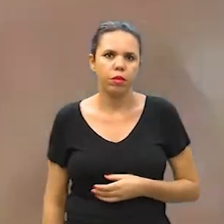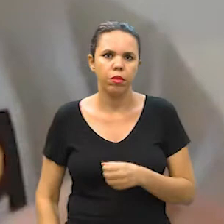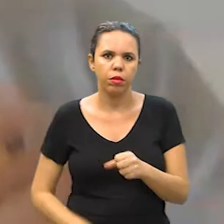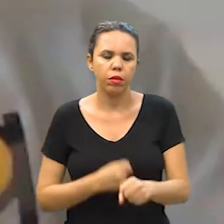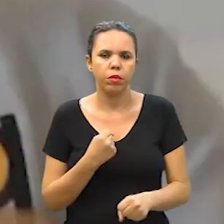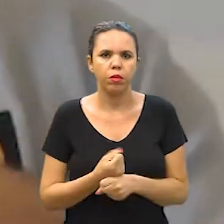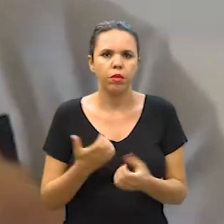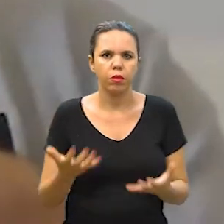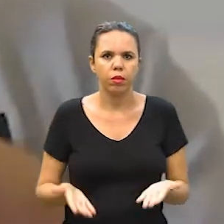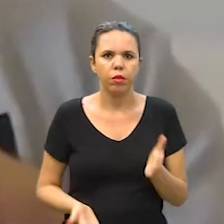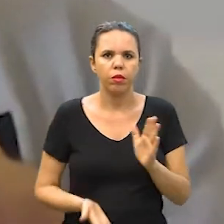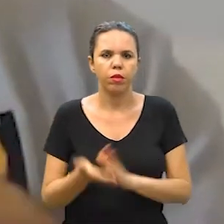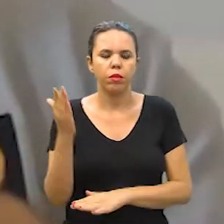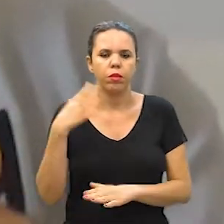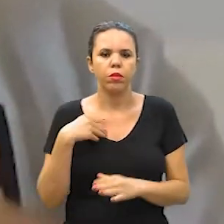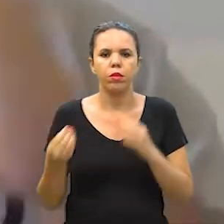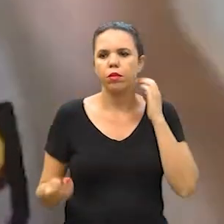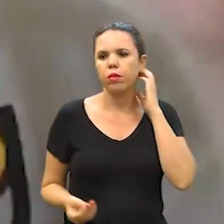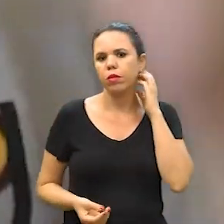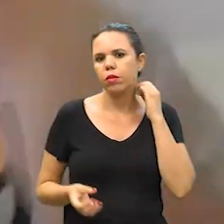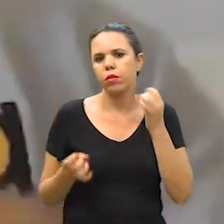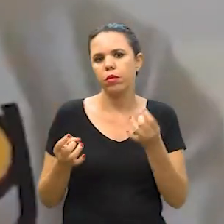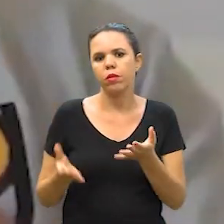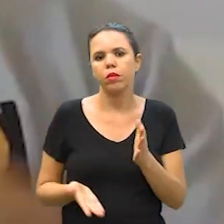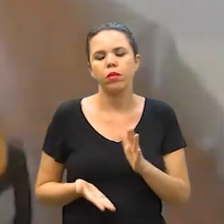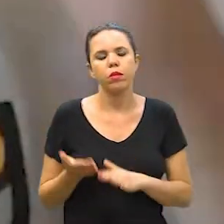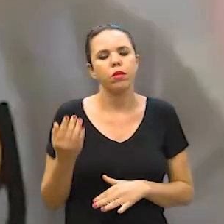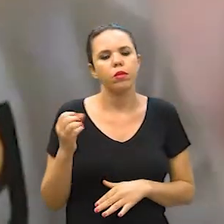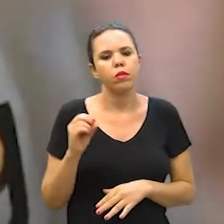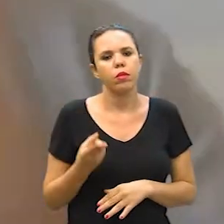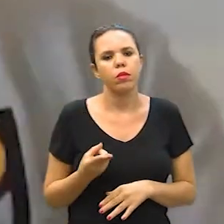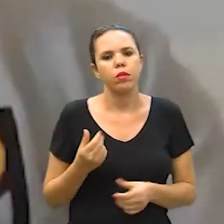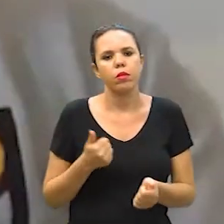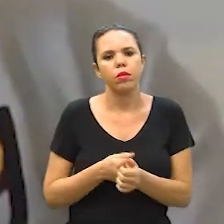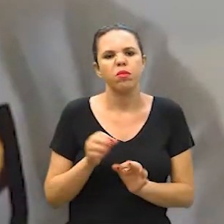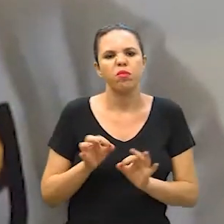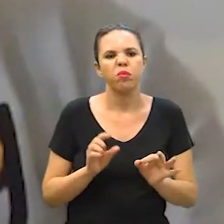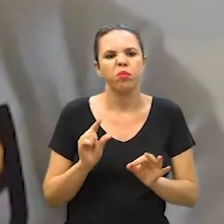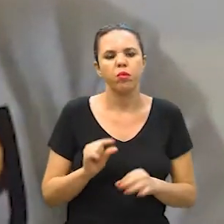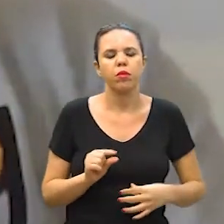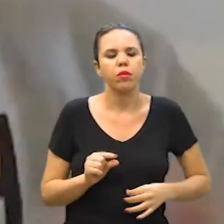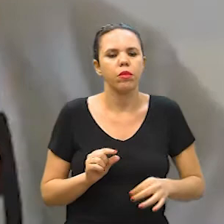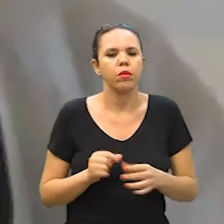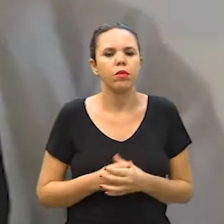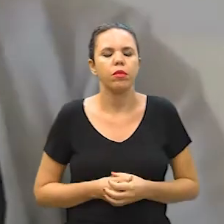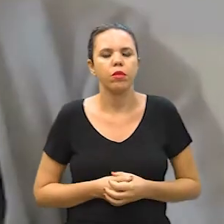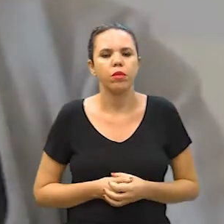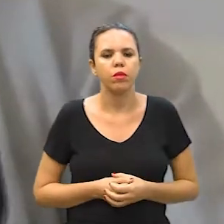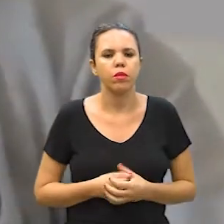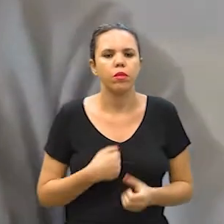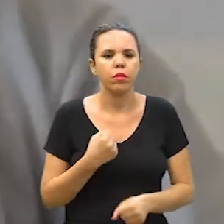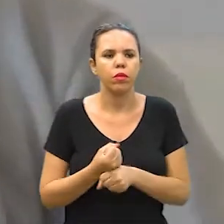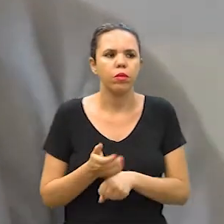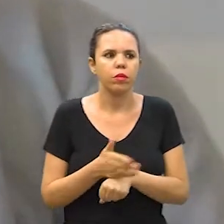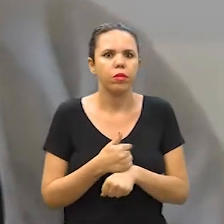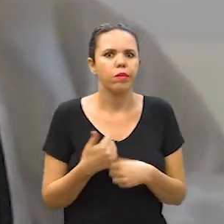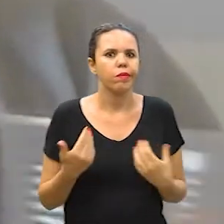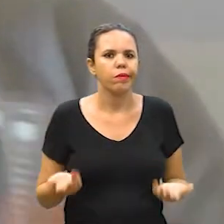ano que eles querem mandar os filhos, ou quando com um pouco de planejamento um pouco maior, no ano